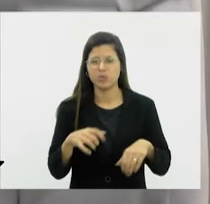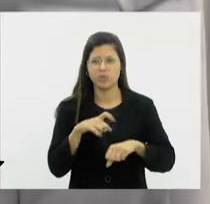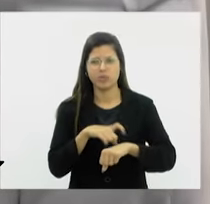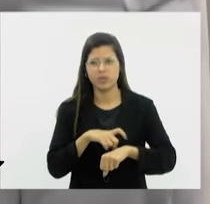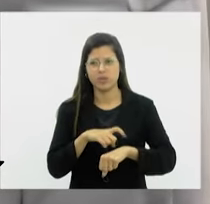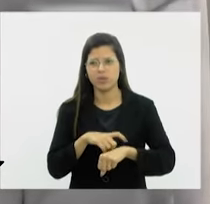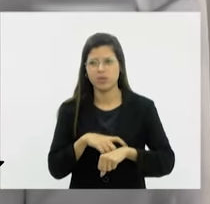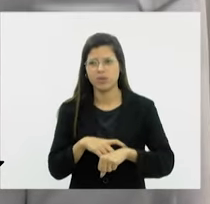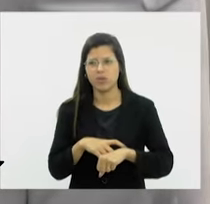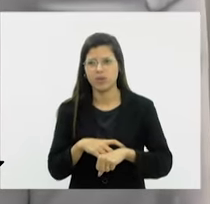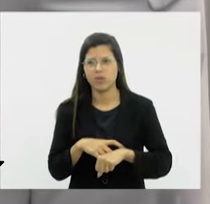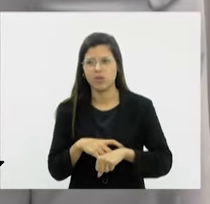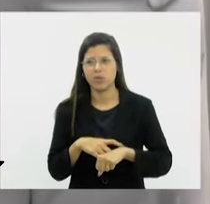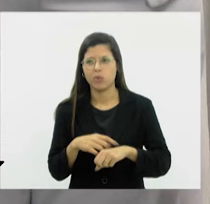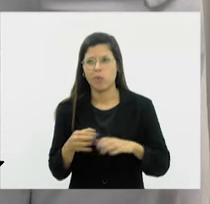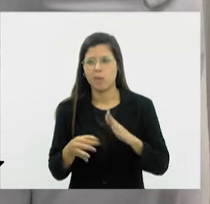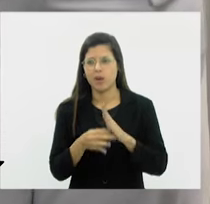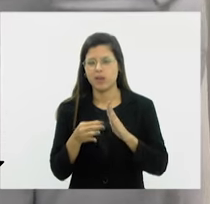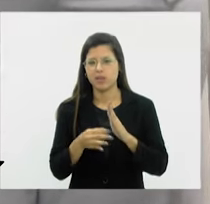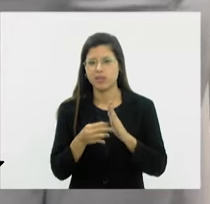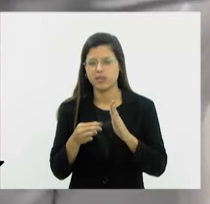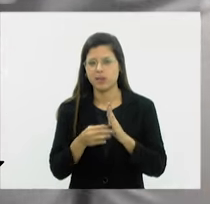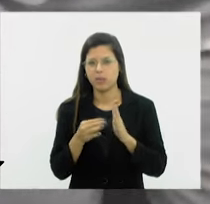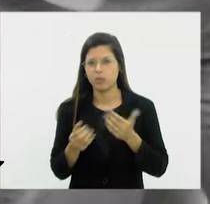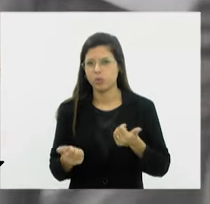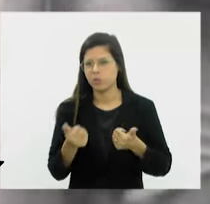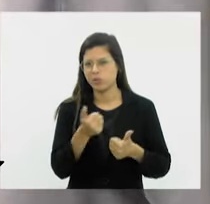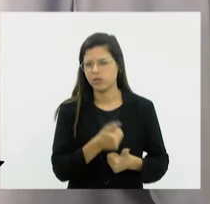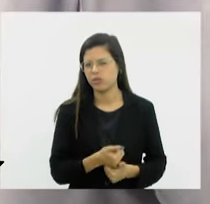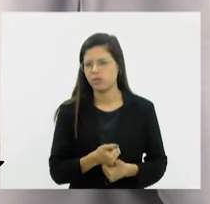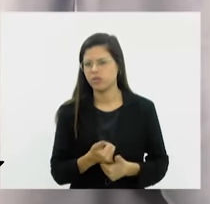naquele momento por substitutivo, no parecer.